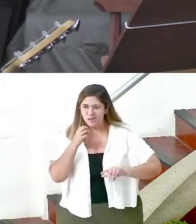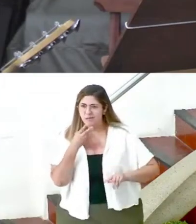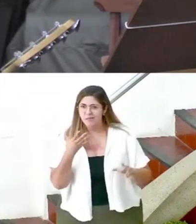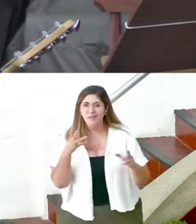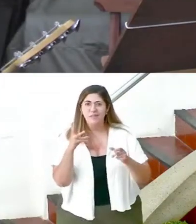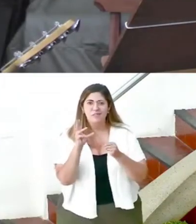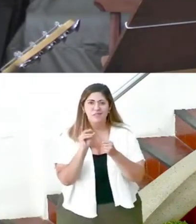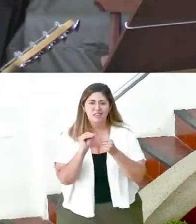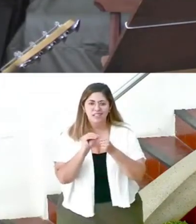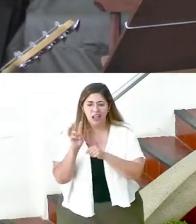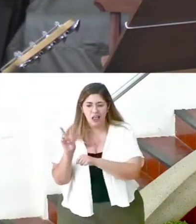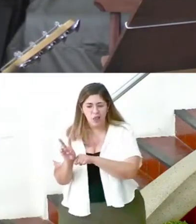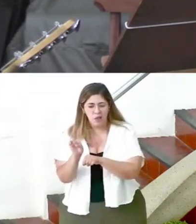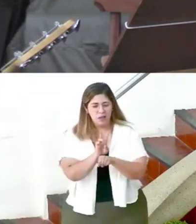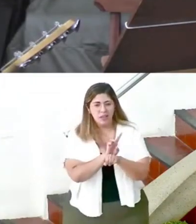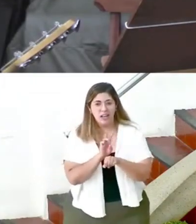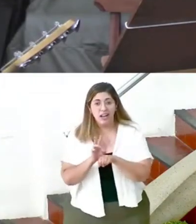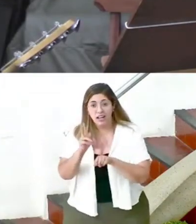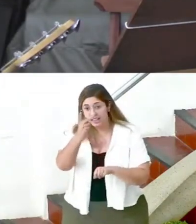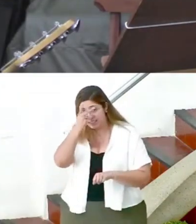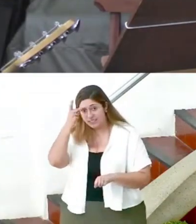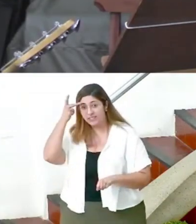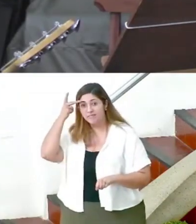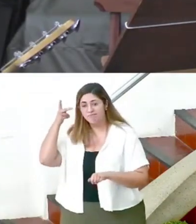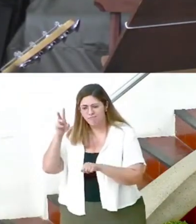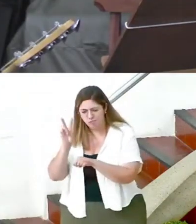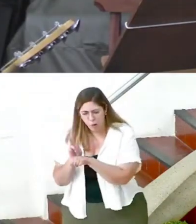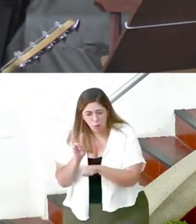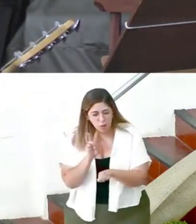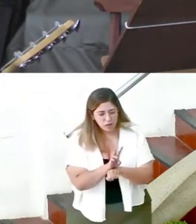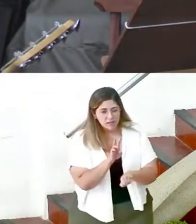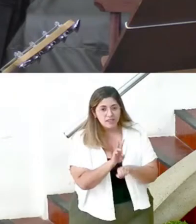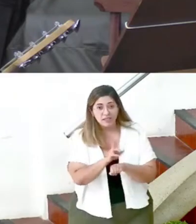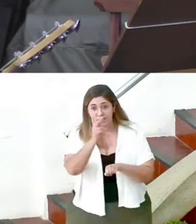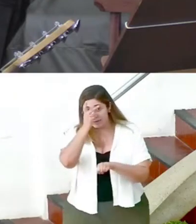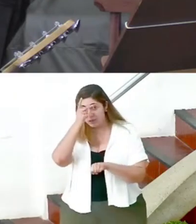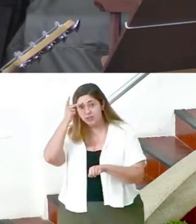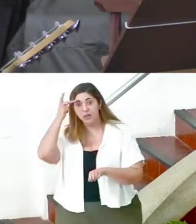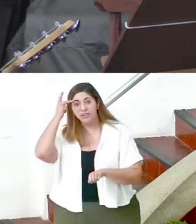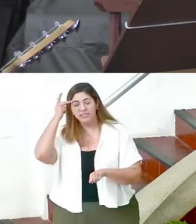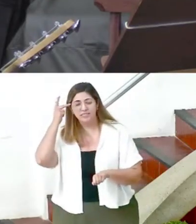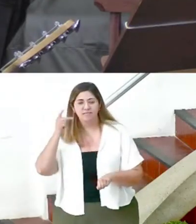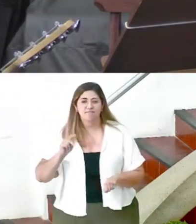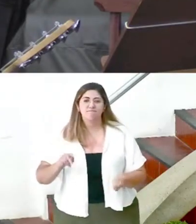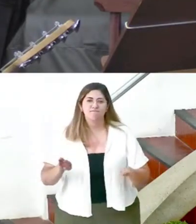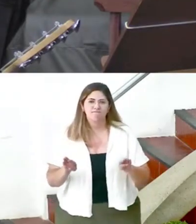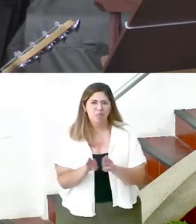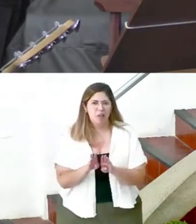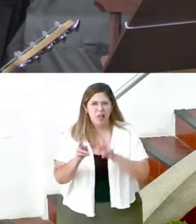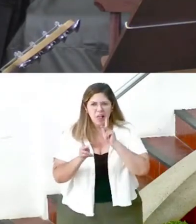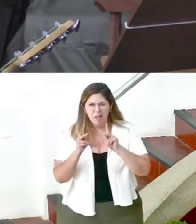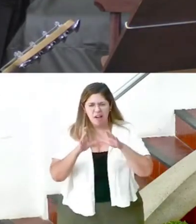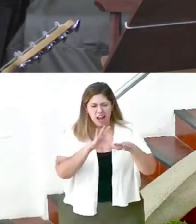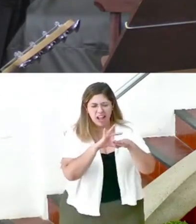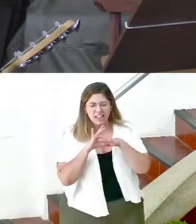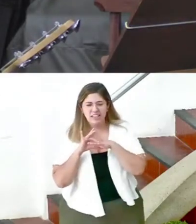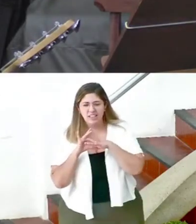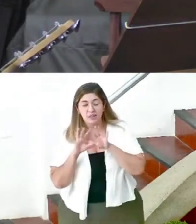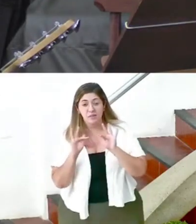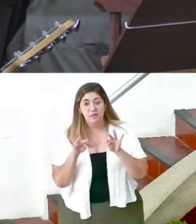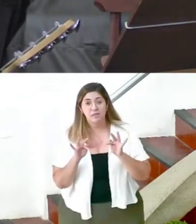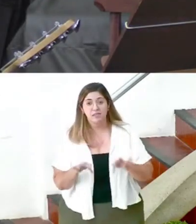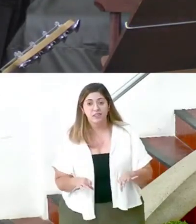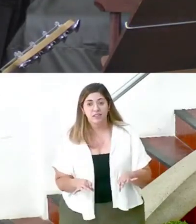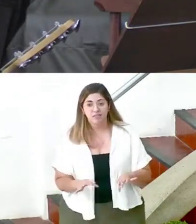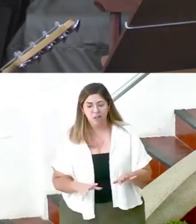das pessoas, porque os melhores líderes são os que cuidam das pessoas, que esses irmãos não digam lá no final, veja como a